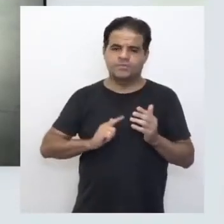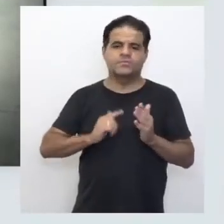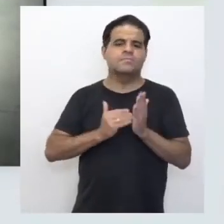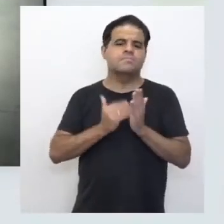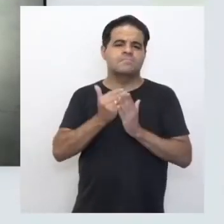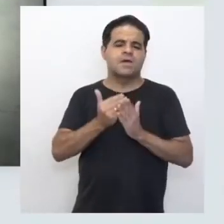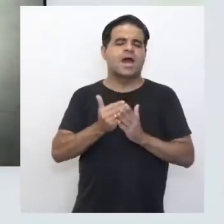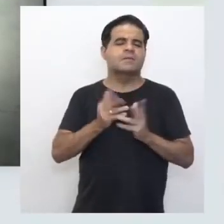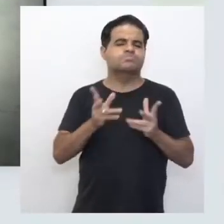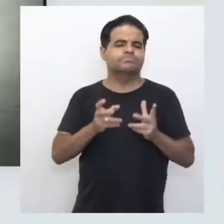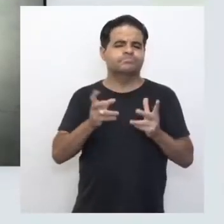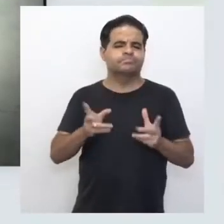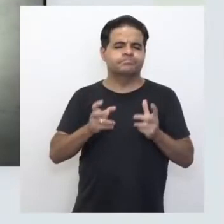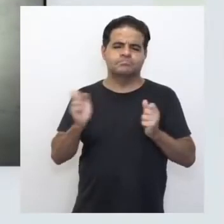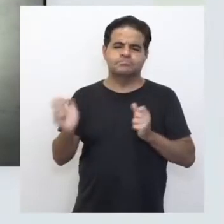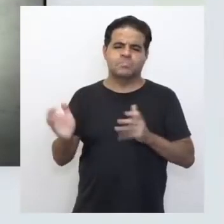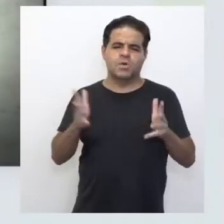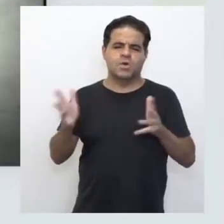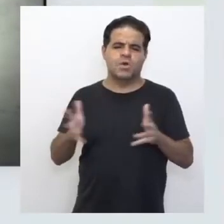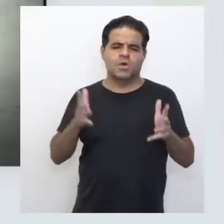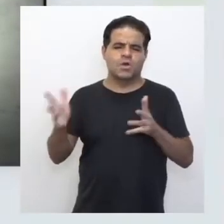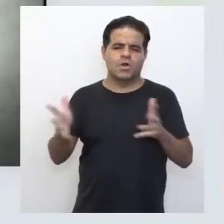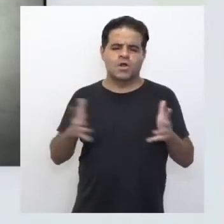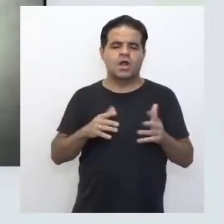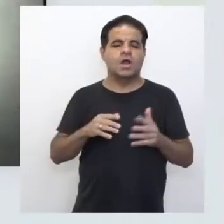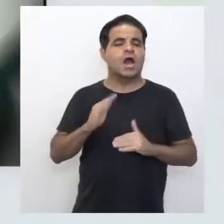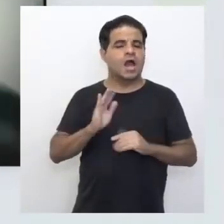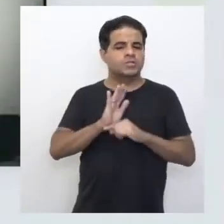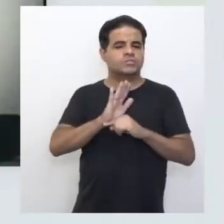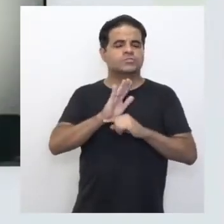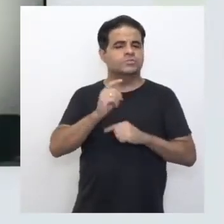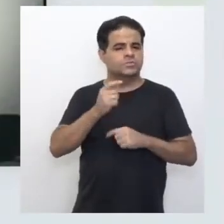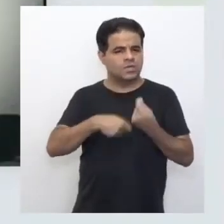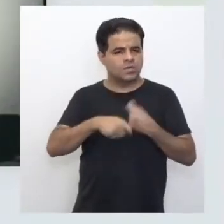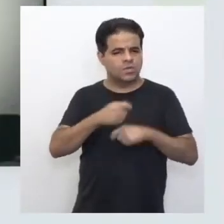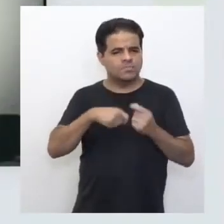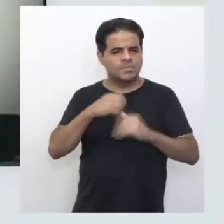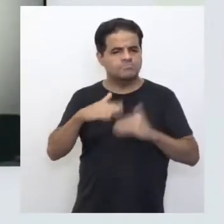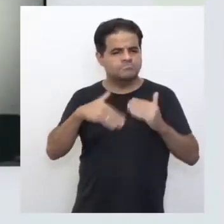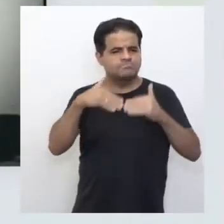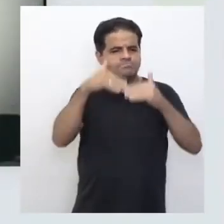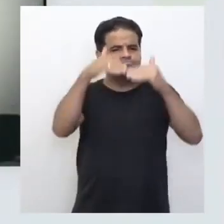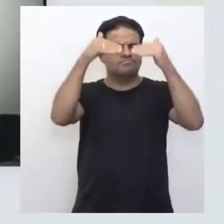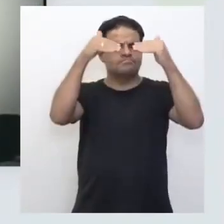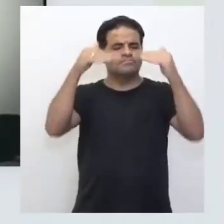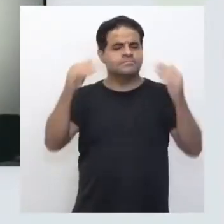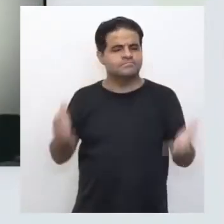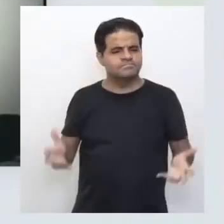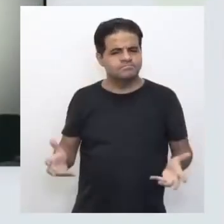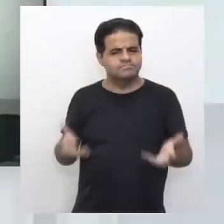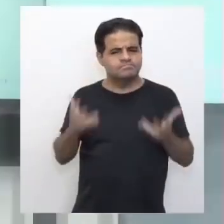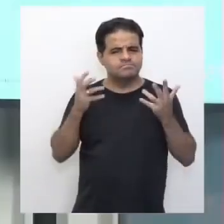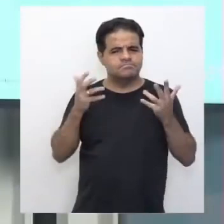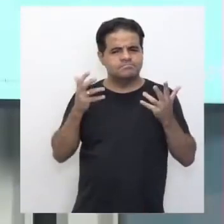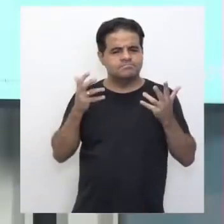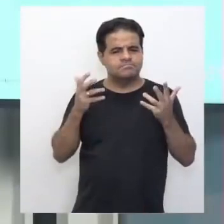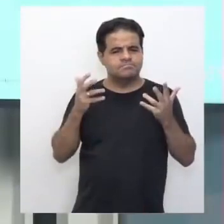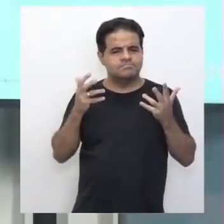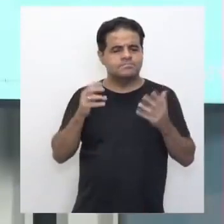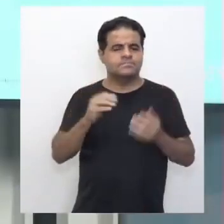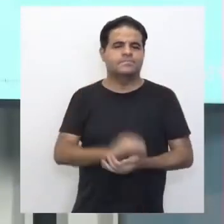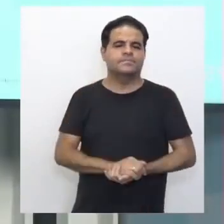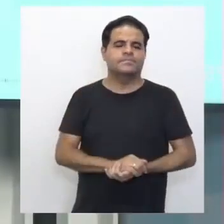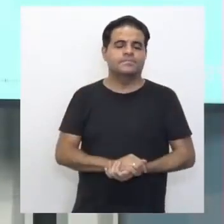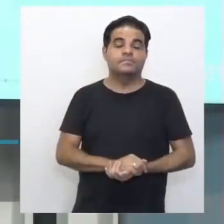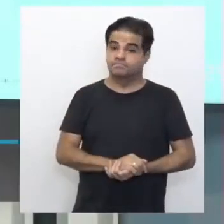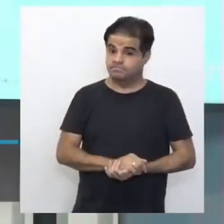tudo movimenta a produção e faz a economia crescer, impulsionando o produto interno bruto do país. Então